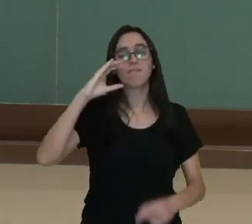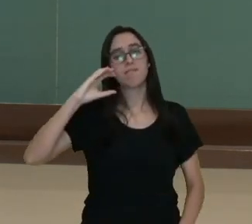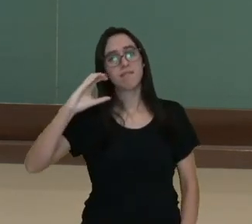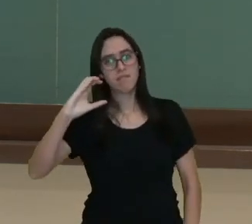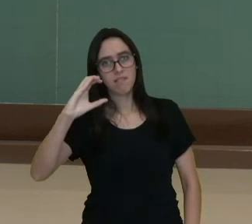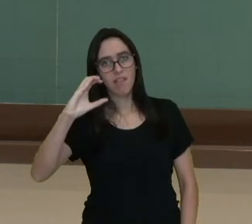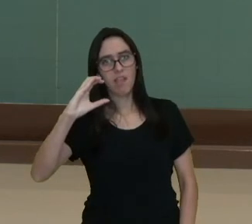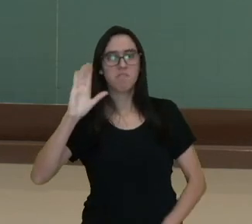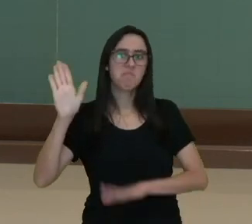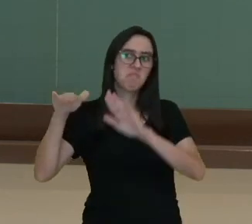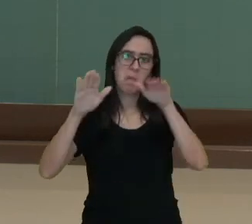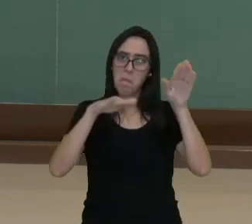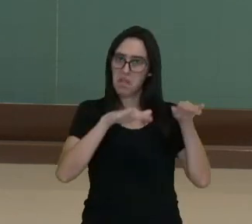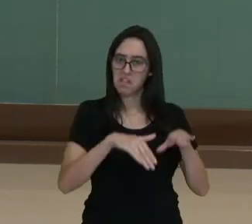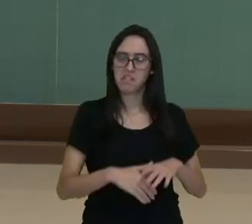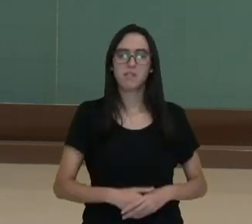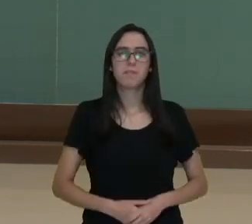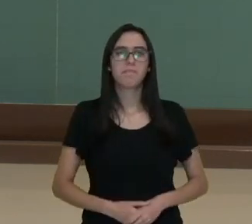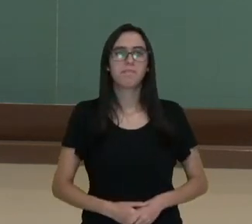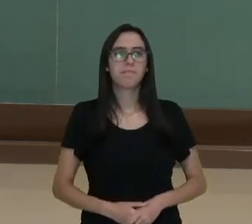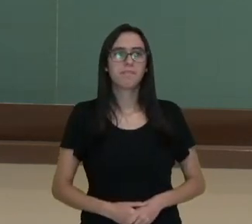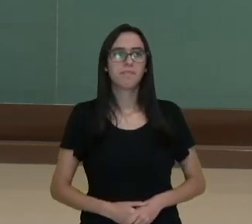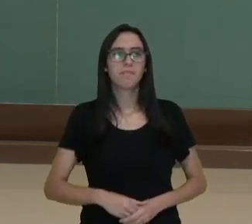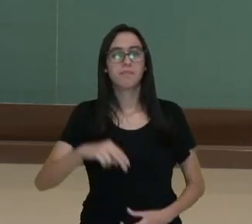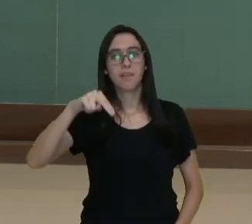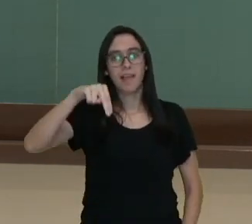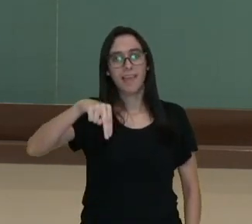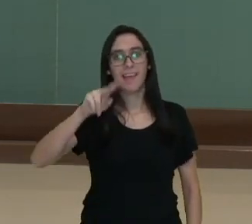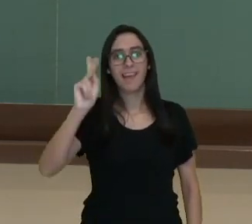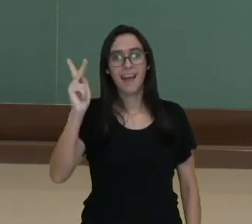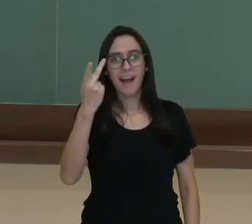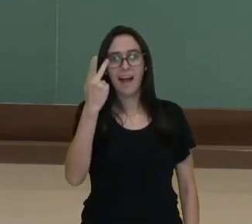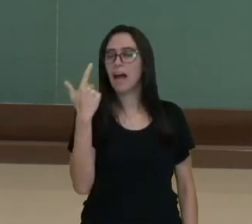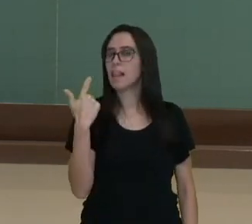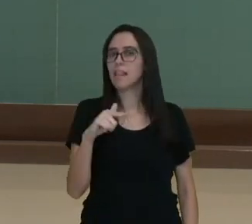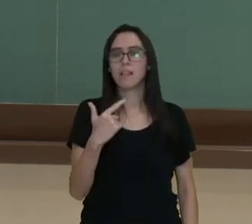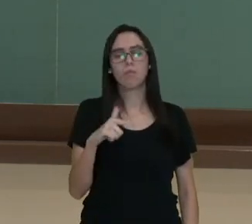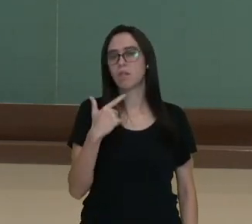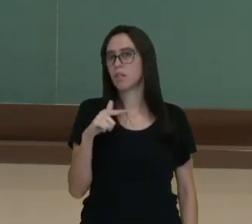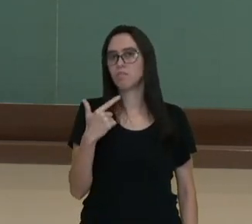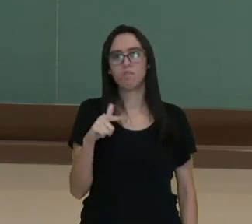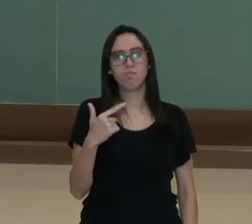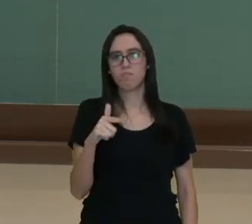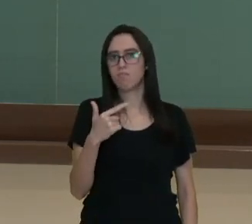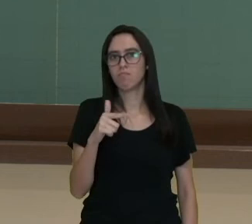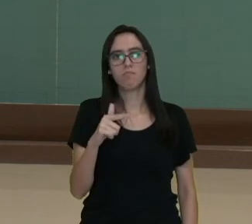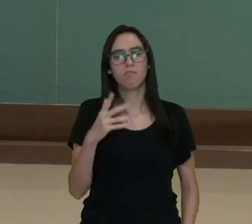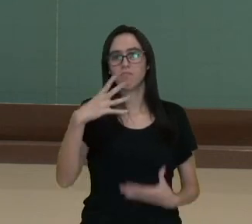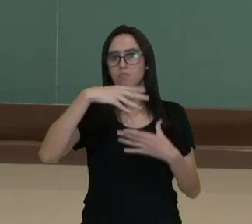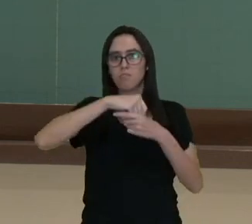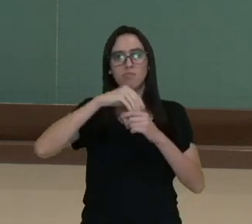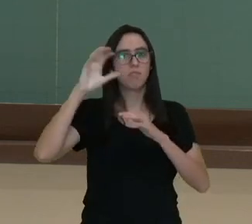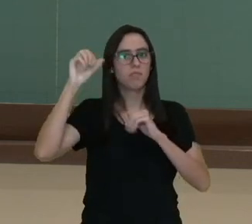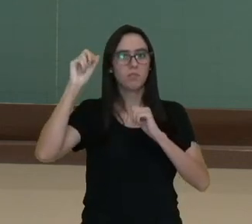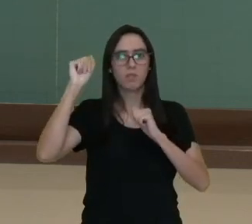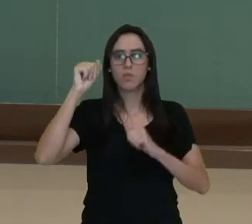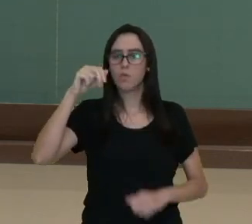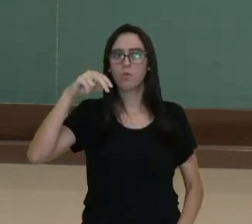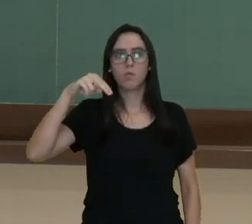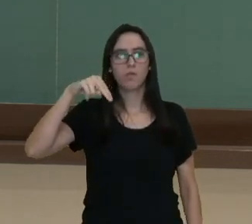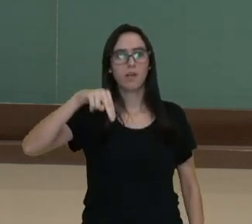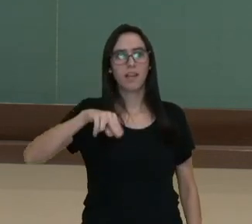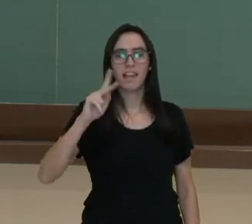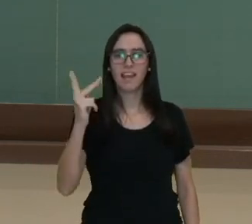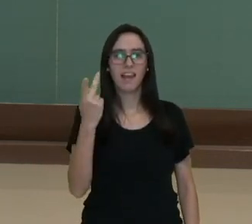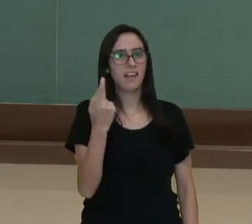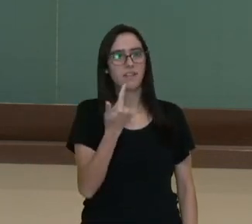interessante. E o NH não existe em espanhol. O LH também